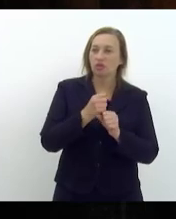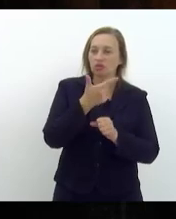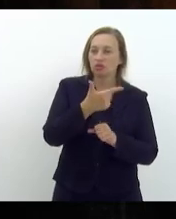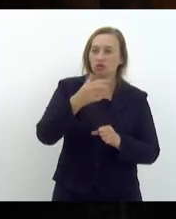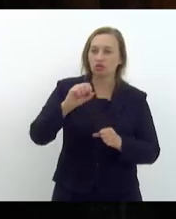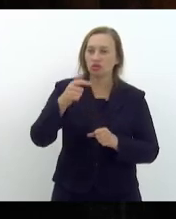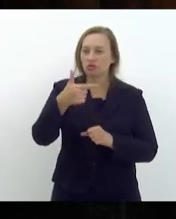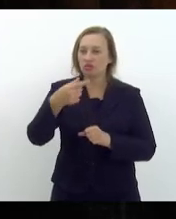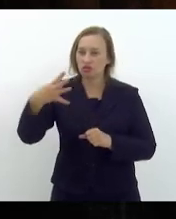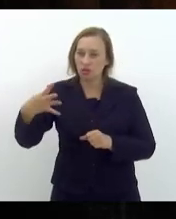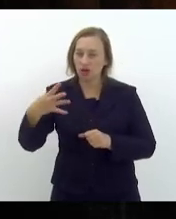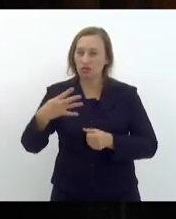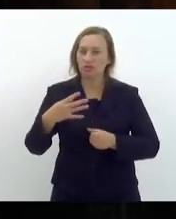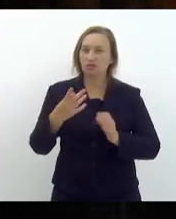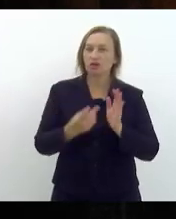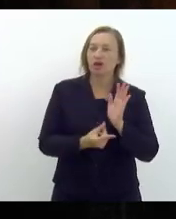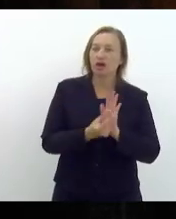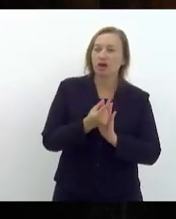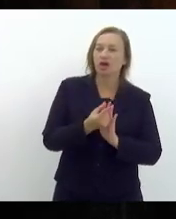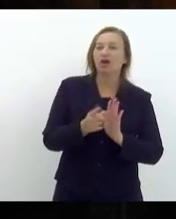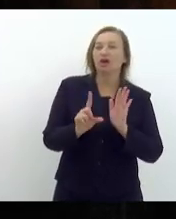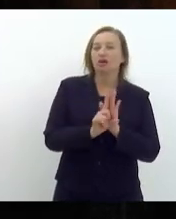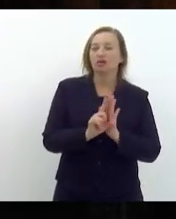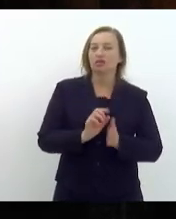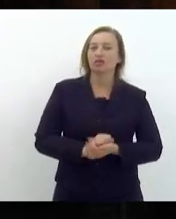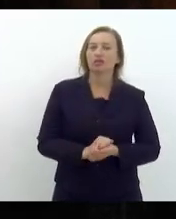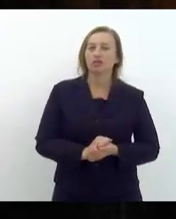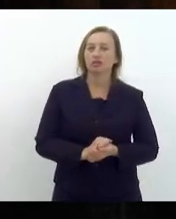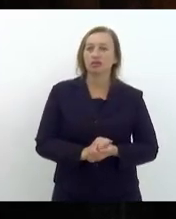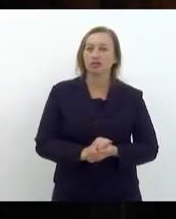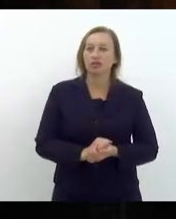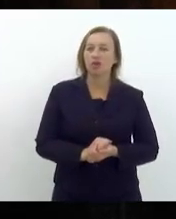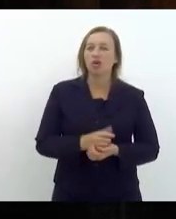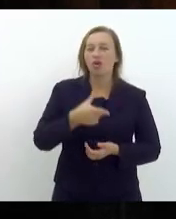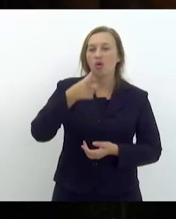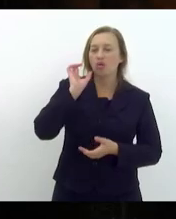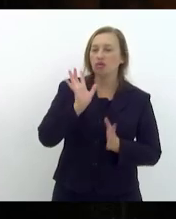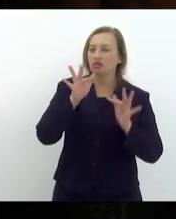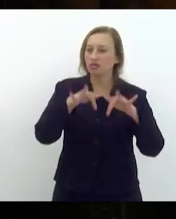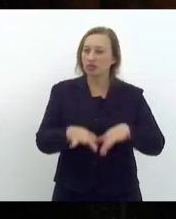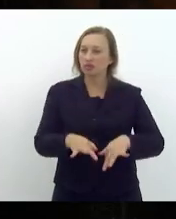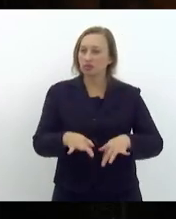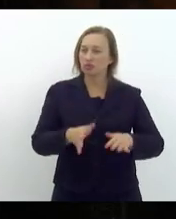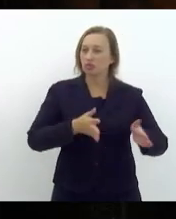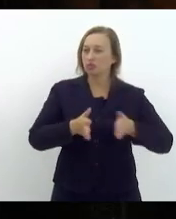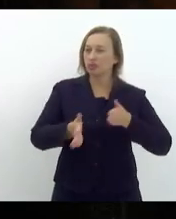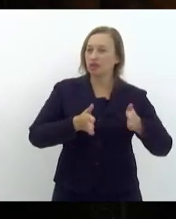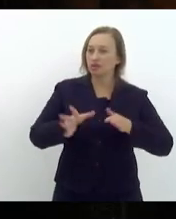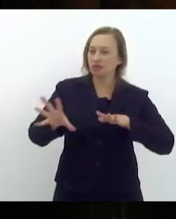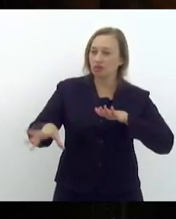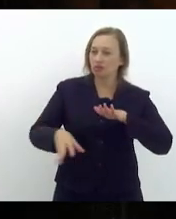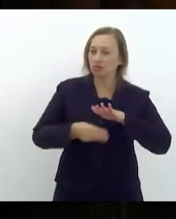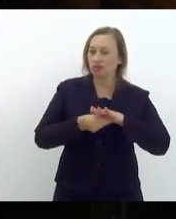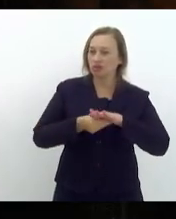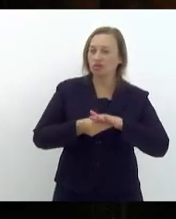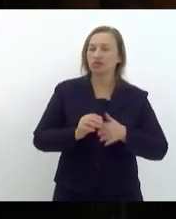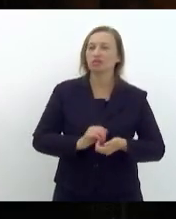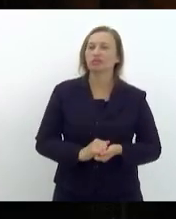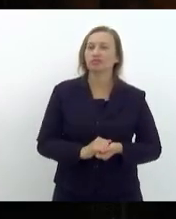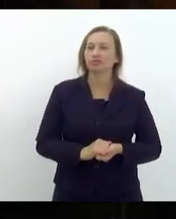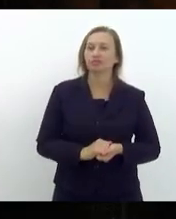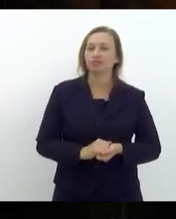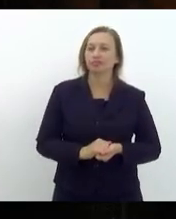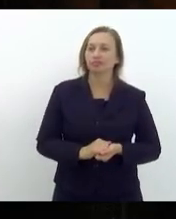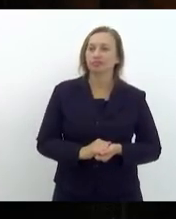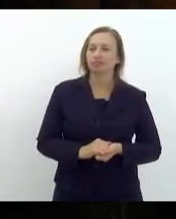lei de diretrizes orçamentárias ontem encerrou o prazo para emendas e